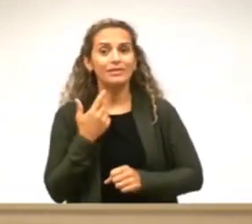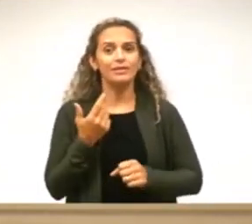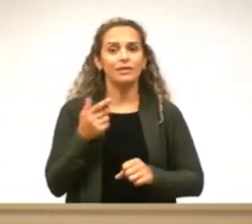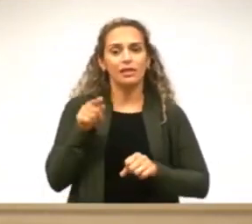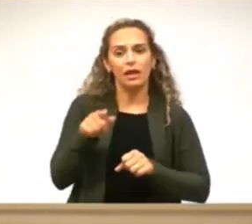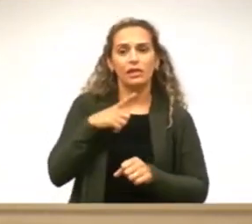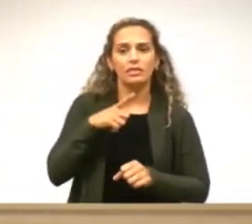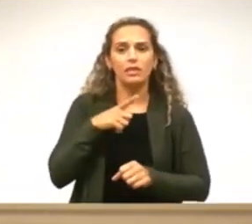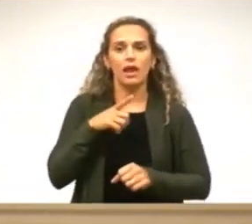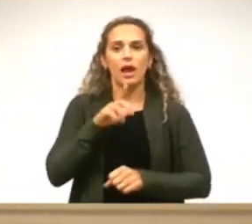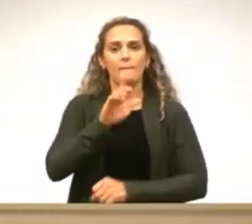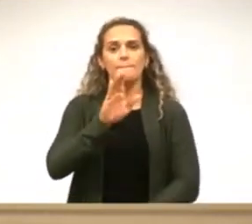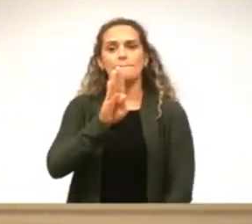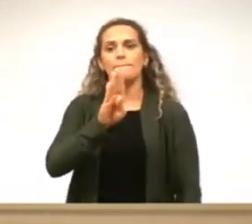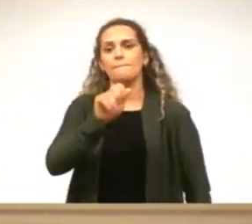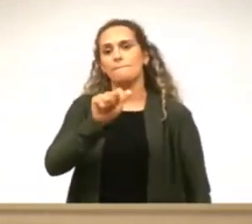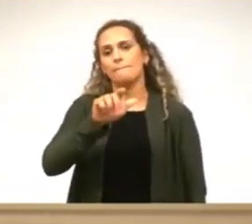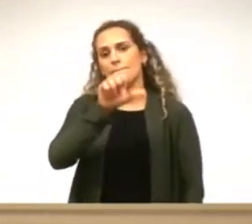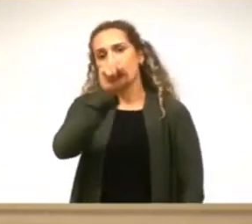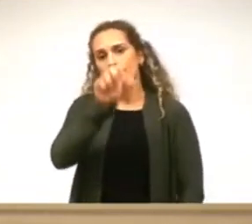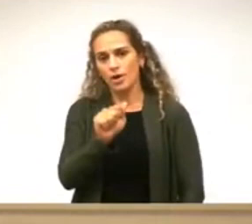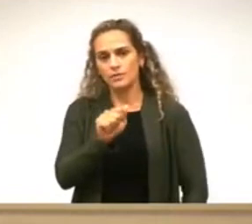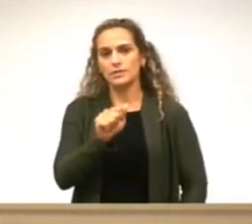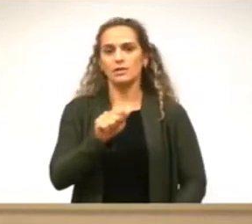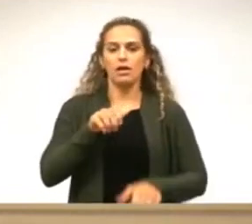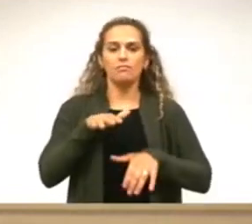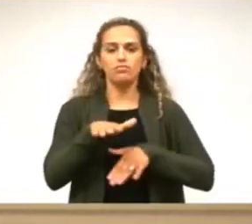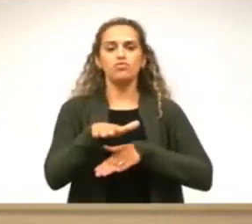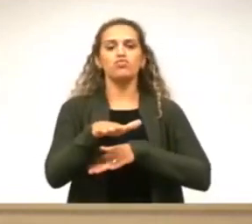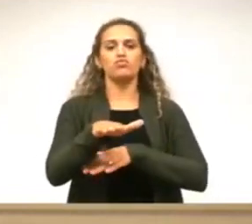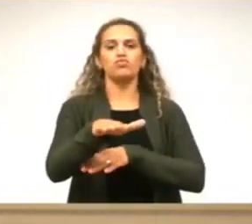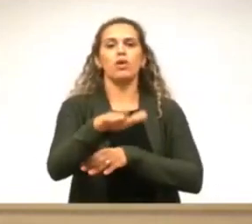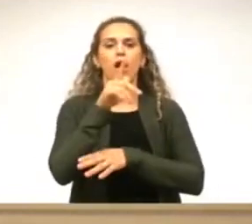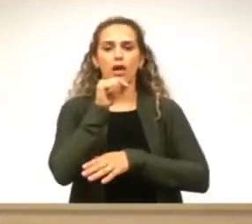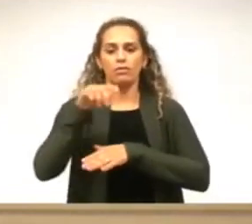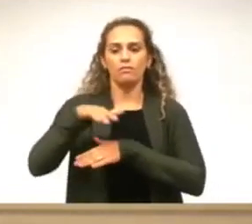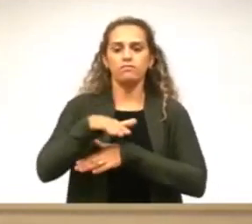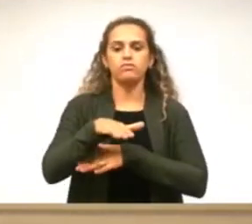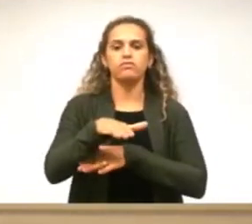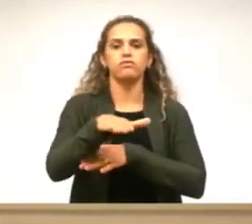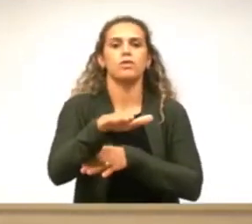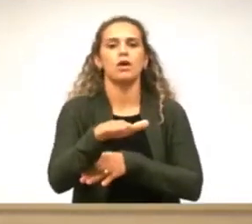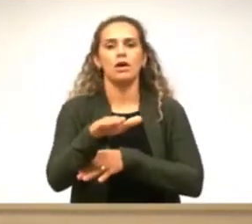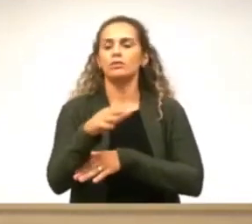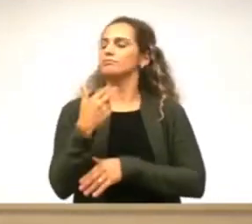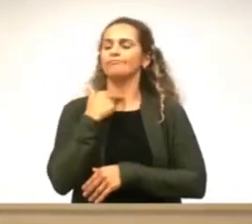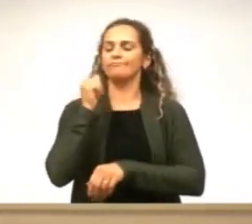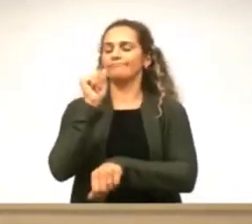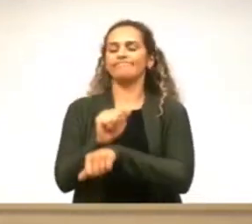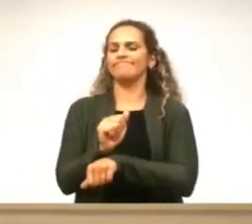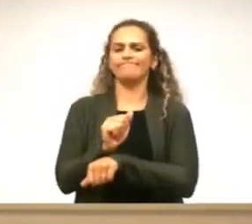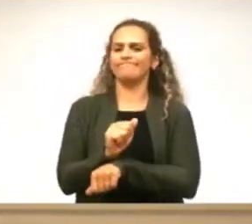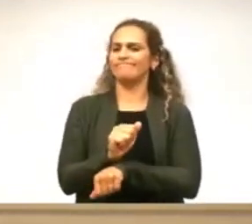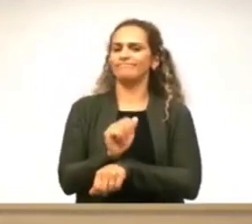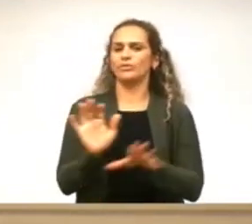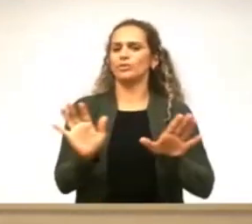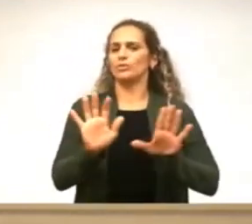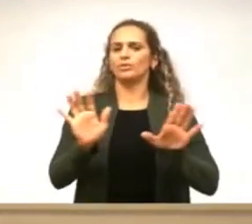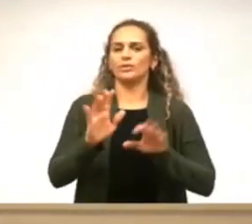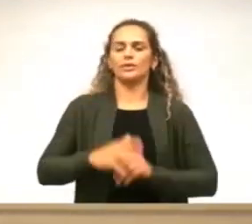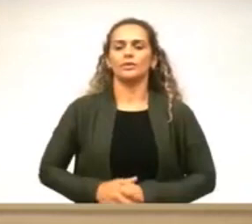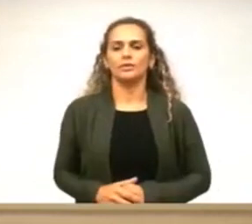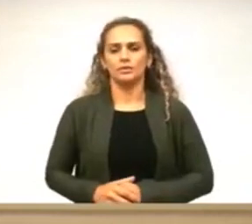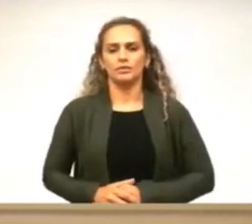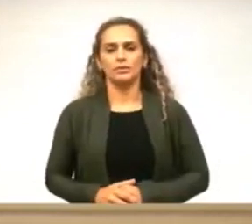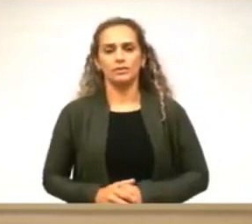ou a balsa, uma coisa depende da outra. Mas nós não podemos parar essa obra de maneira nenhuma, e